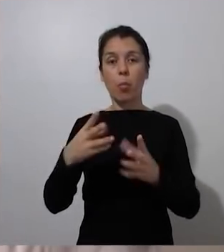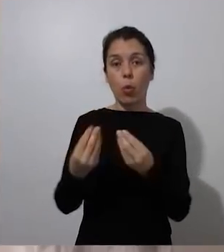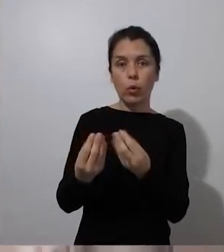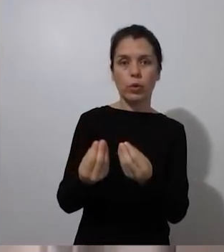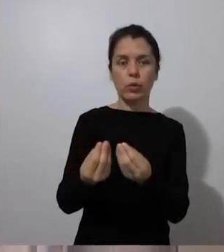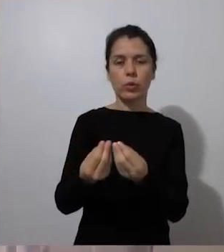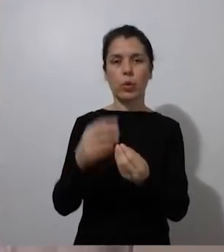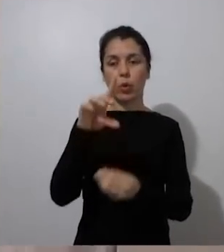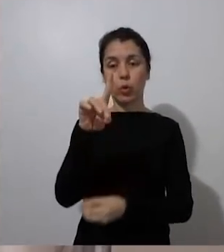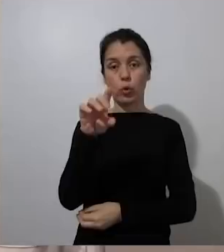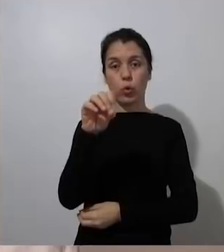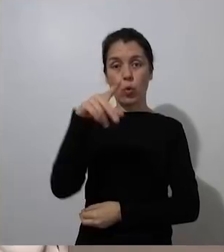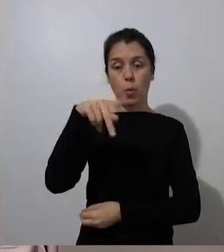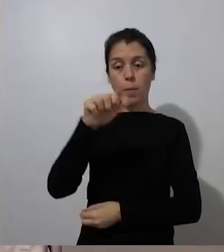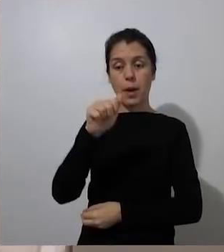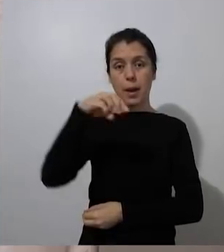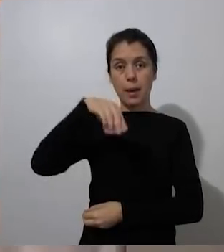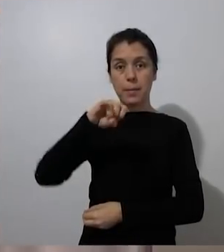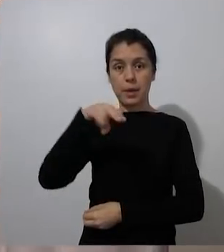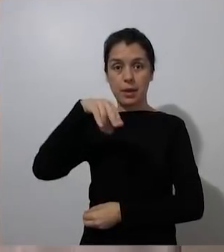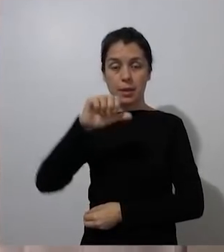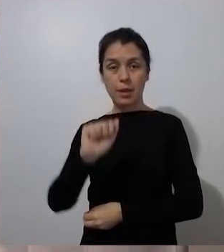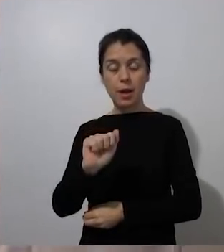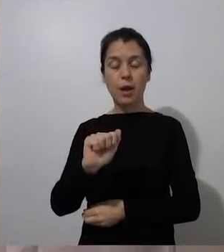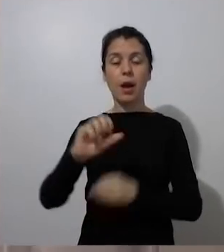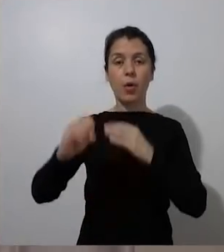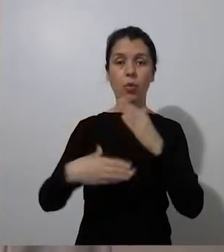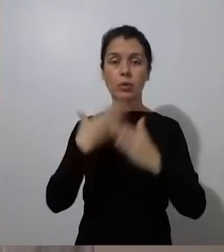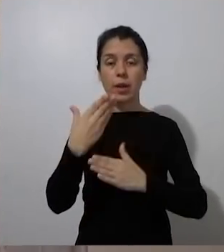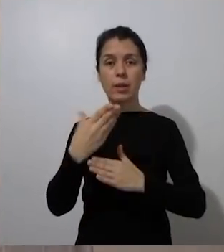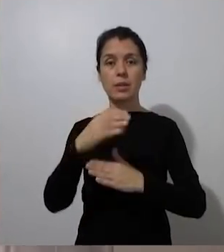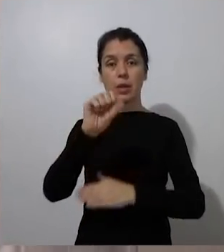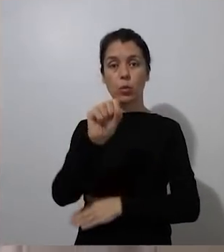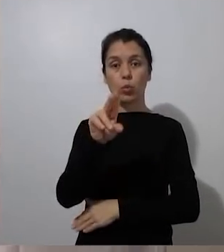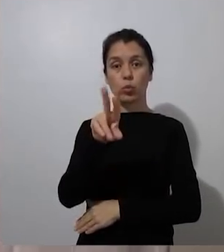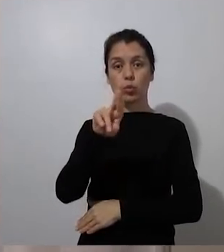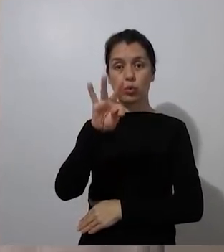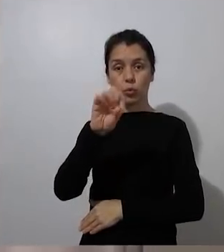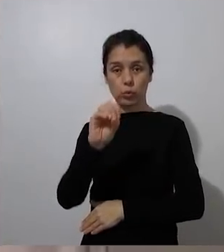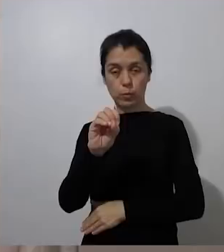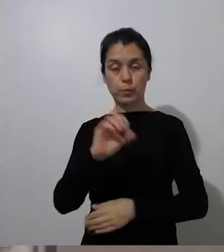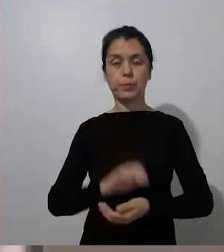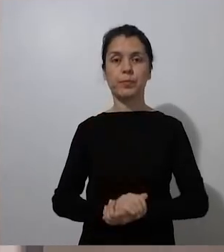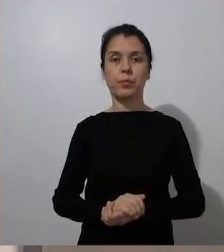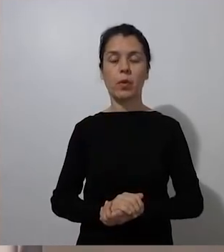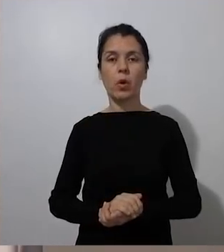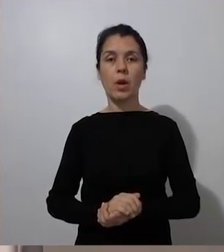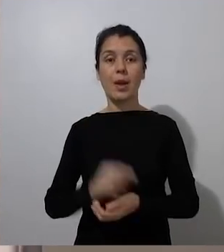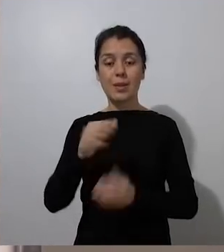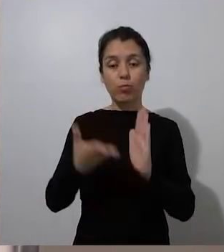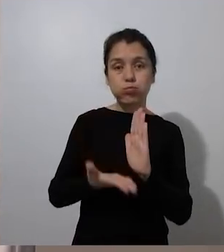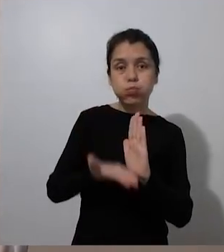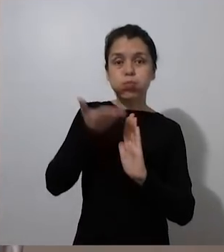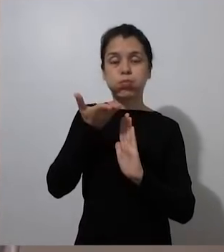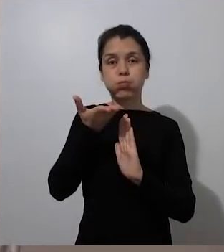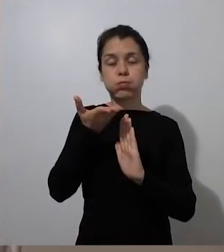dopamina, principalmente, nós já vamos mostrar aí as vias dopaminérgicas, né? Na via mesolímbica, Quando